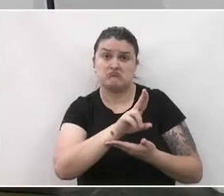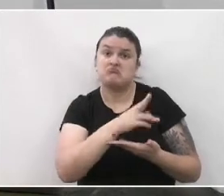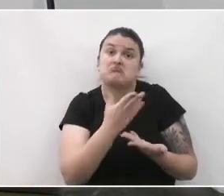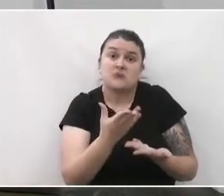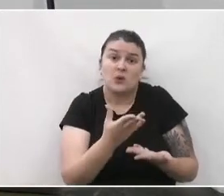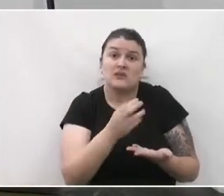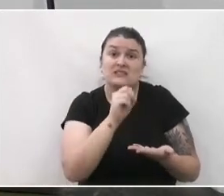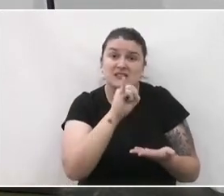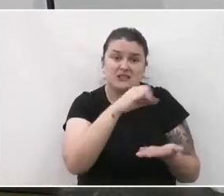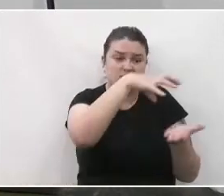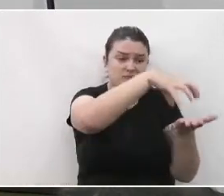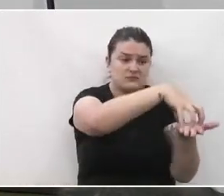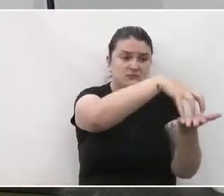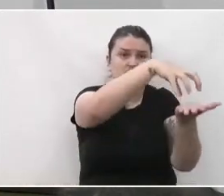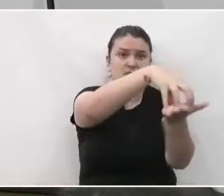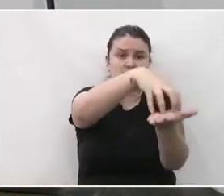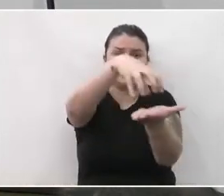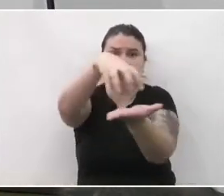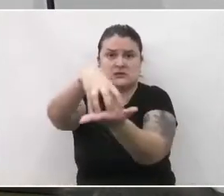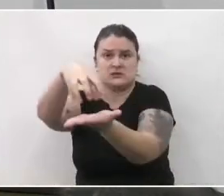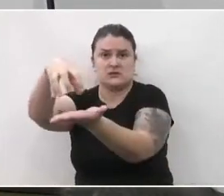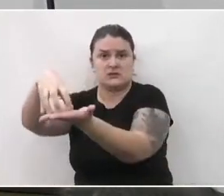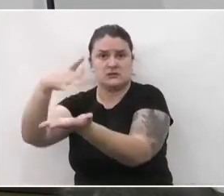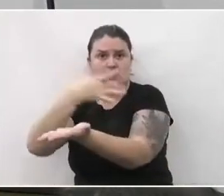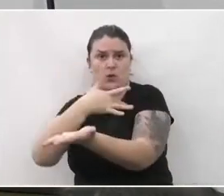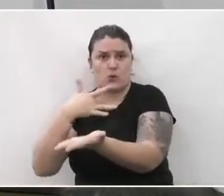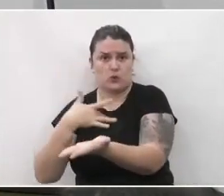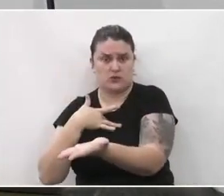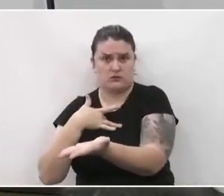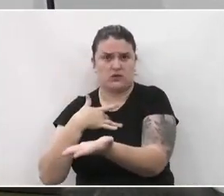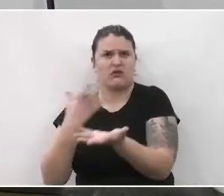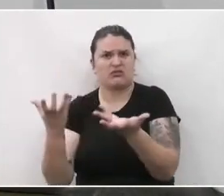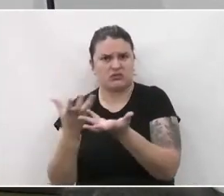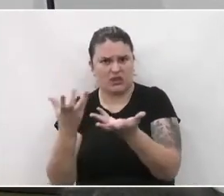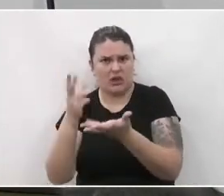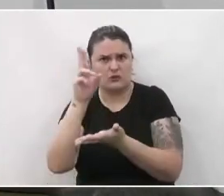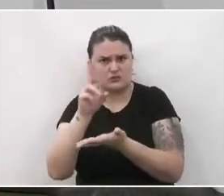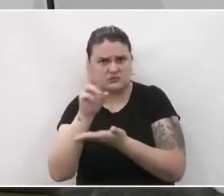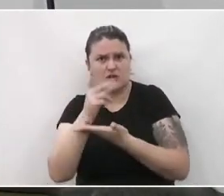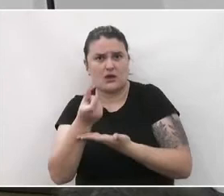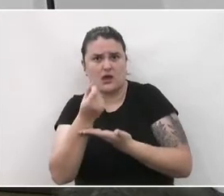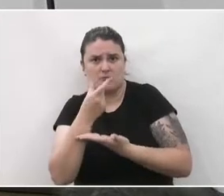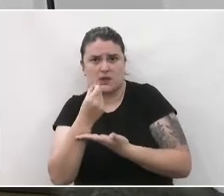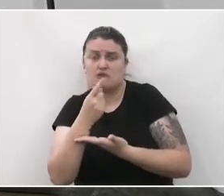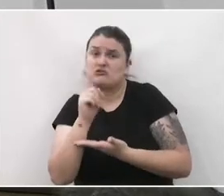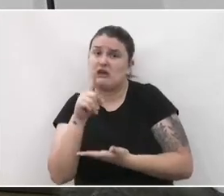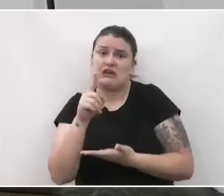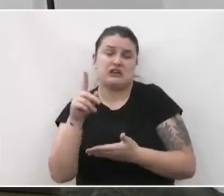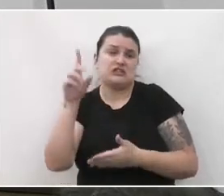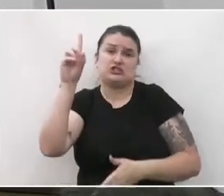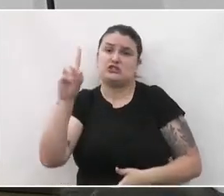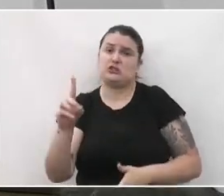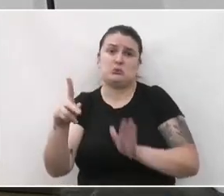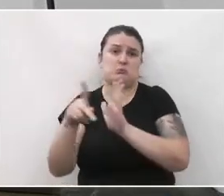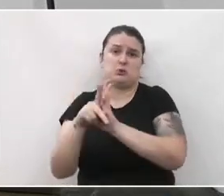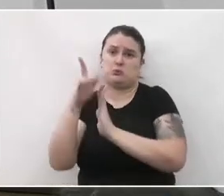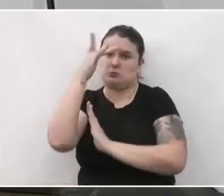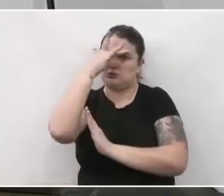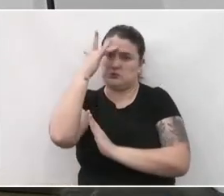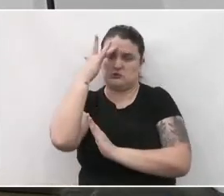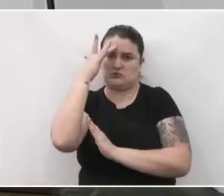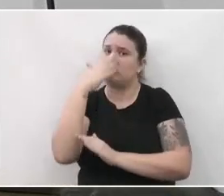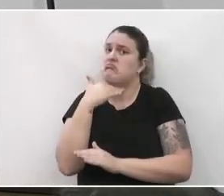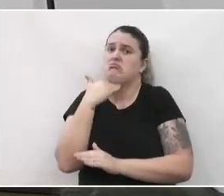de saúde quiser ou não prescrever, isso é um direito dele e é um direito do cidadão de pedir isso. Isso ninguém